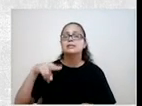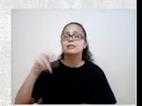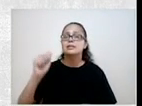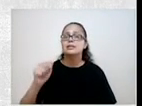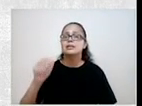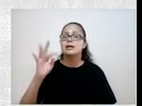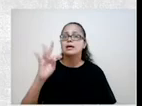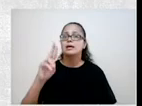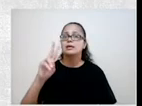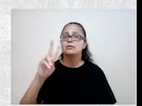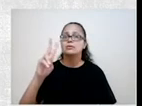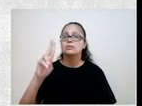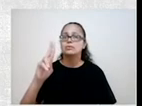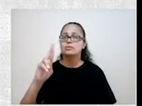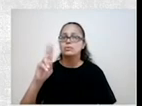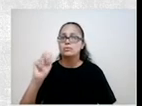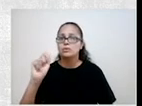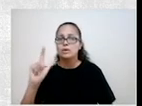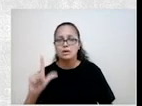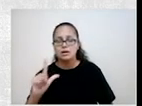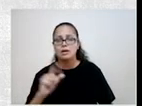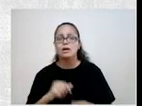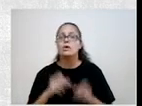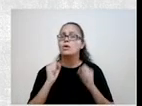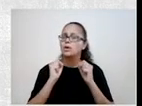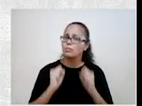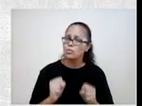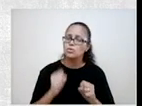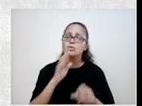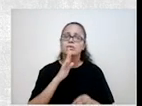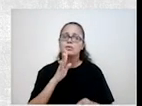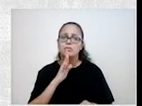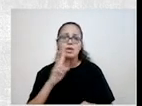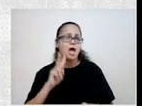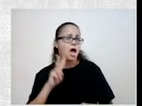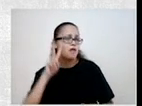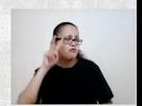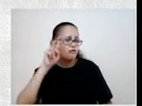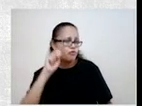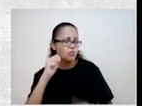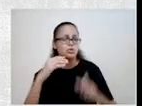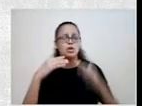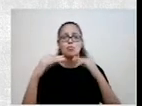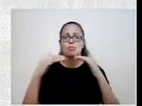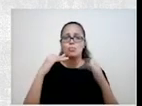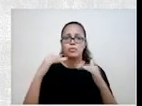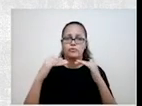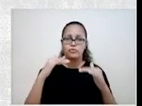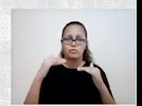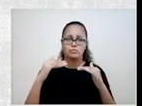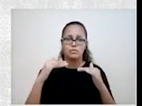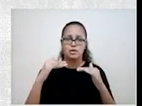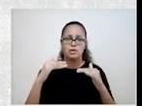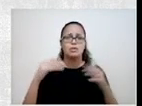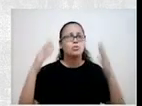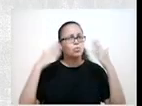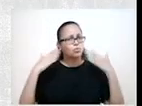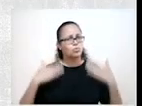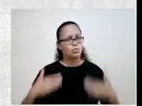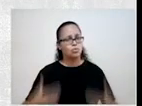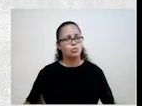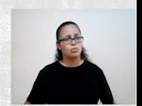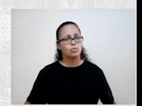de anatomia, foi possível reconhecer nelas a força, o movimento e os apoios do corpo. Também